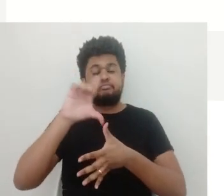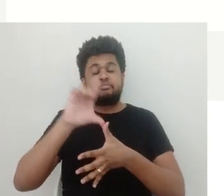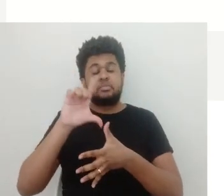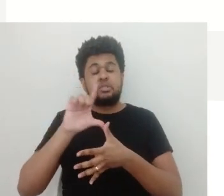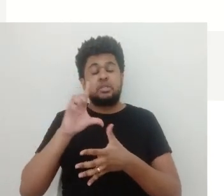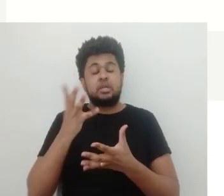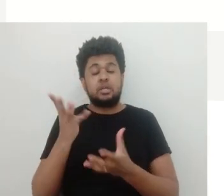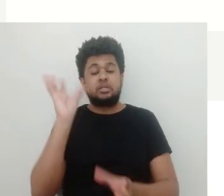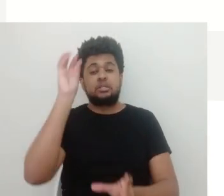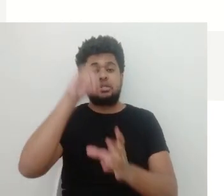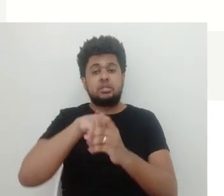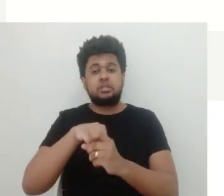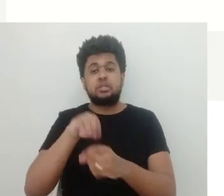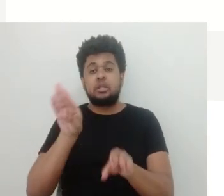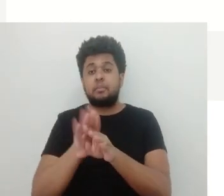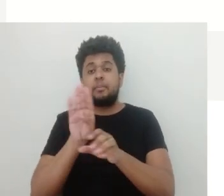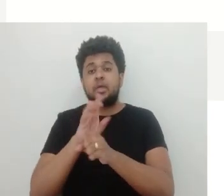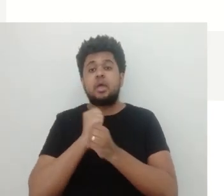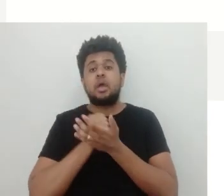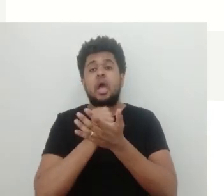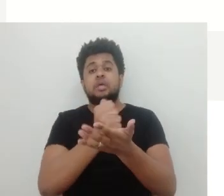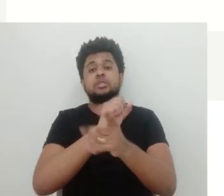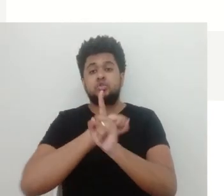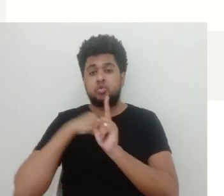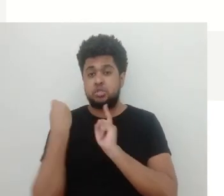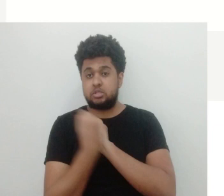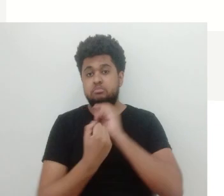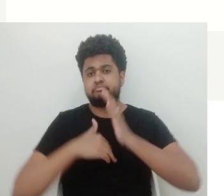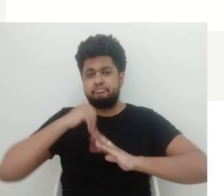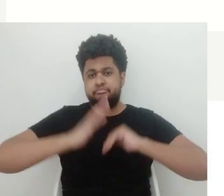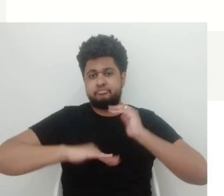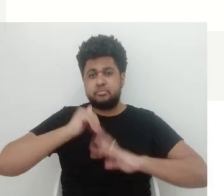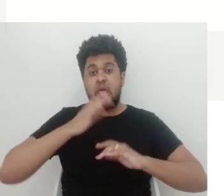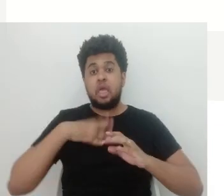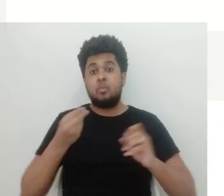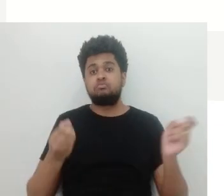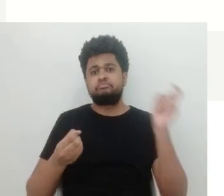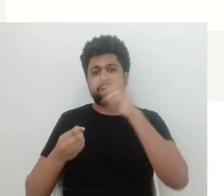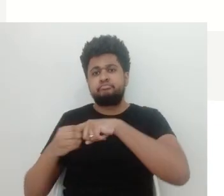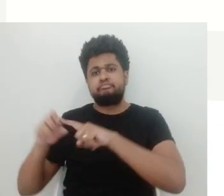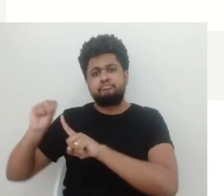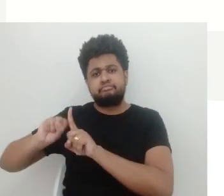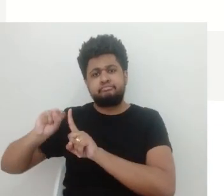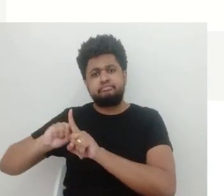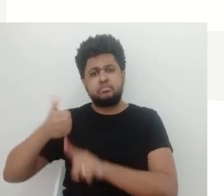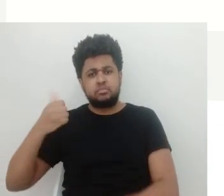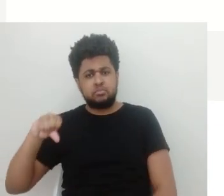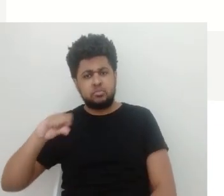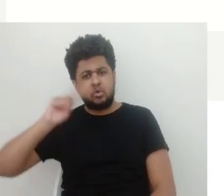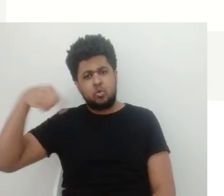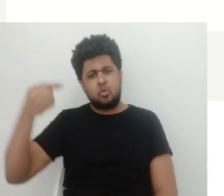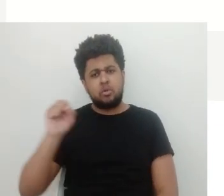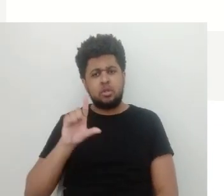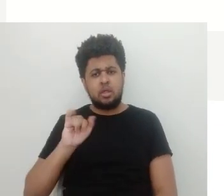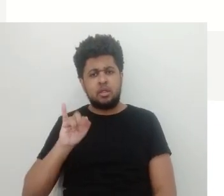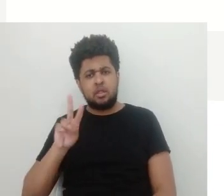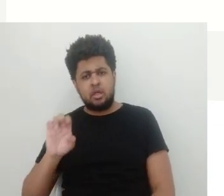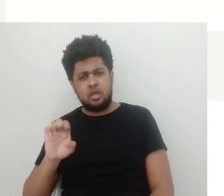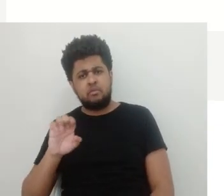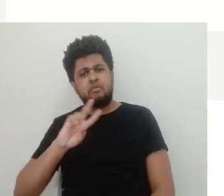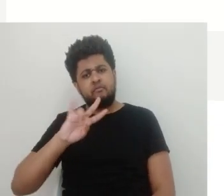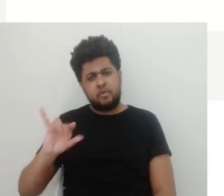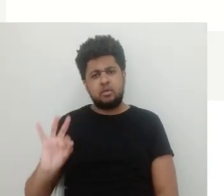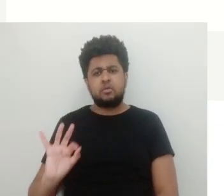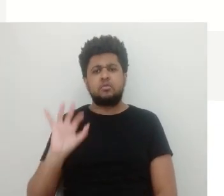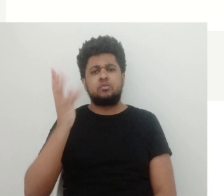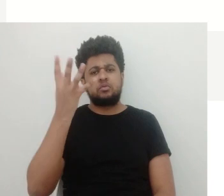do programa de literatura comparada, o título do meu trabalho é Covid-19, mas 19 em números romanos, né, do século